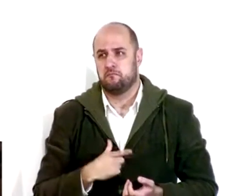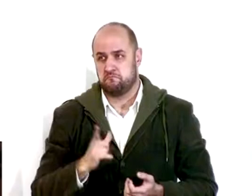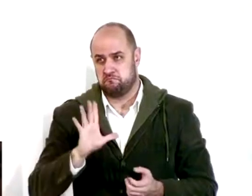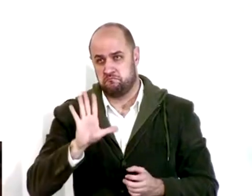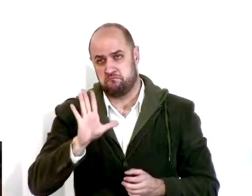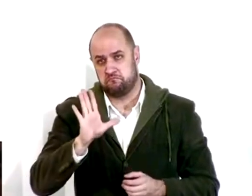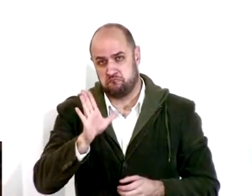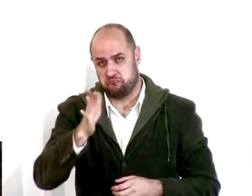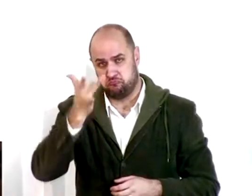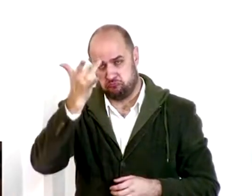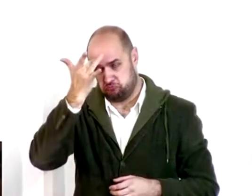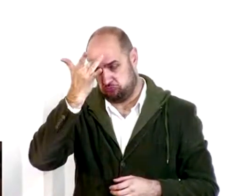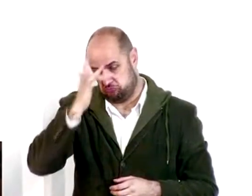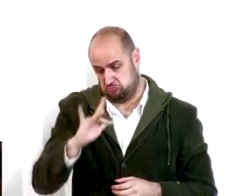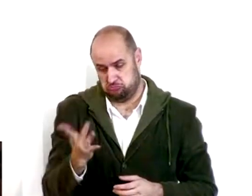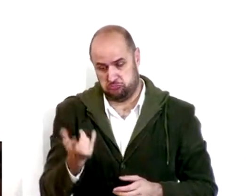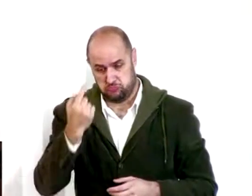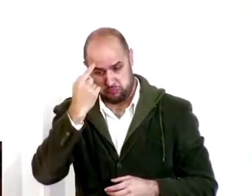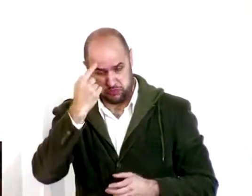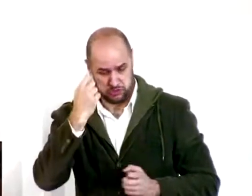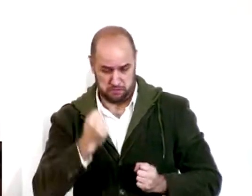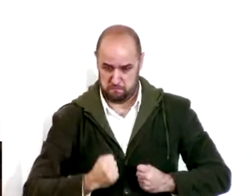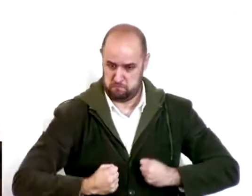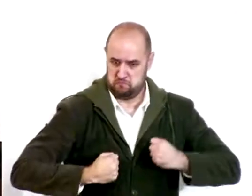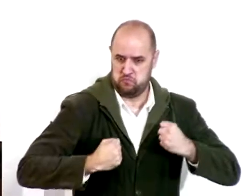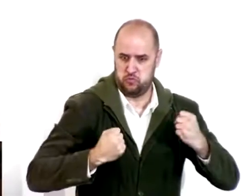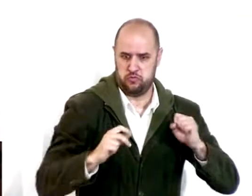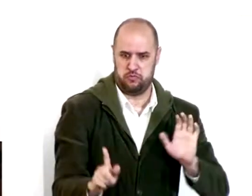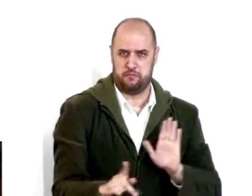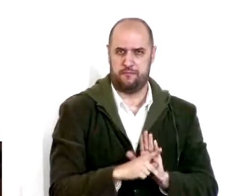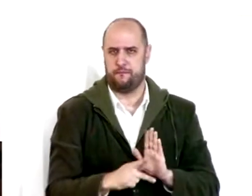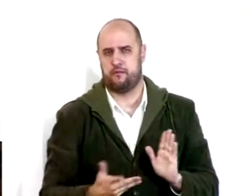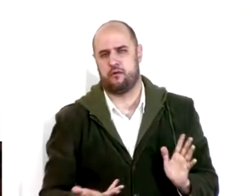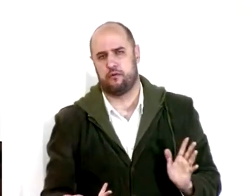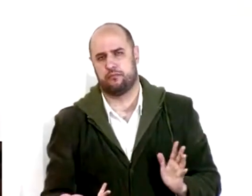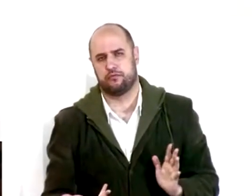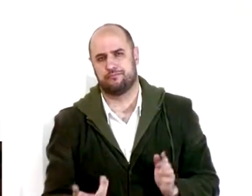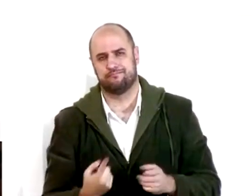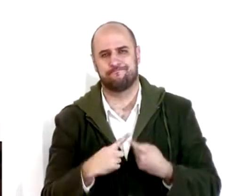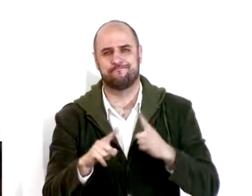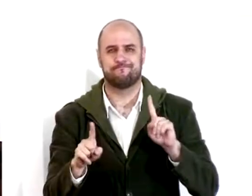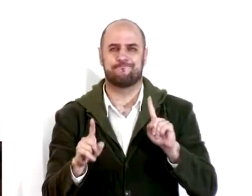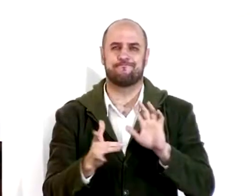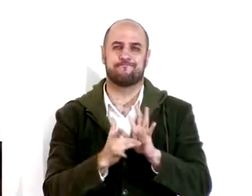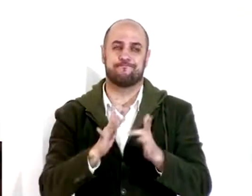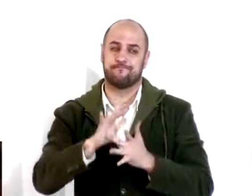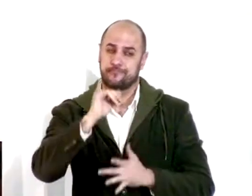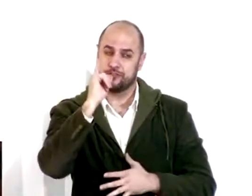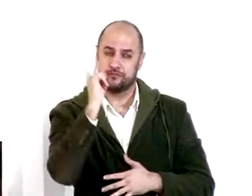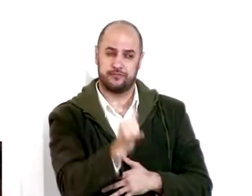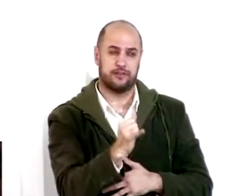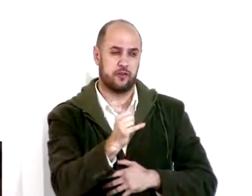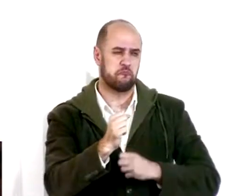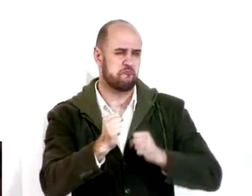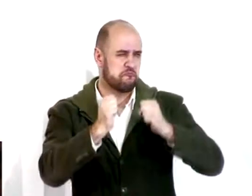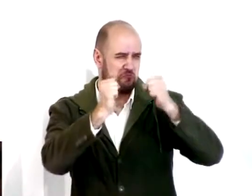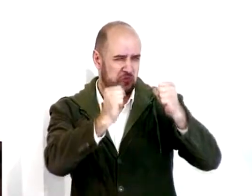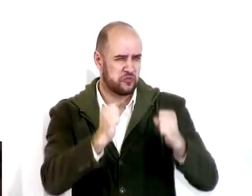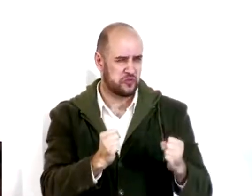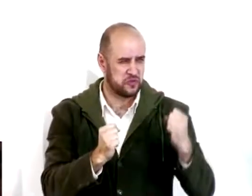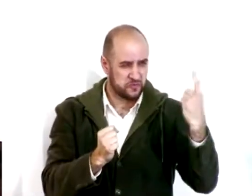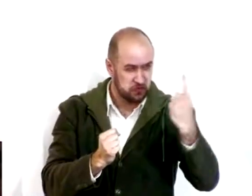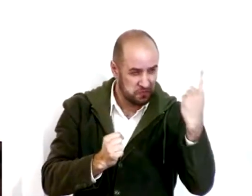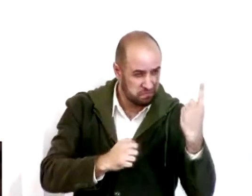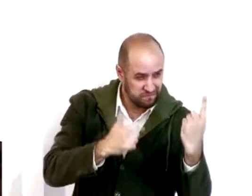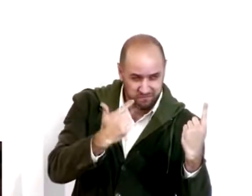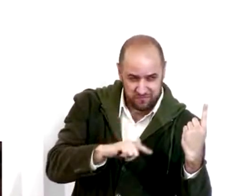inocente, achava que realmente tinha poder e autoridade em si mesmo. Mas Jesus diz isso para ele: nenhuma autoridade você teria